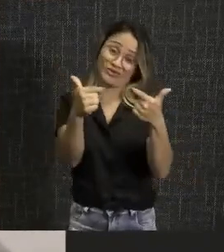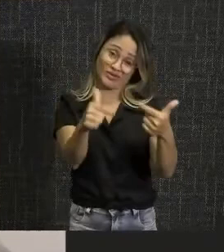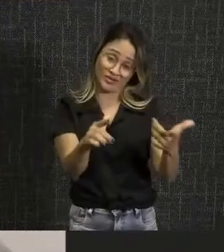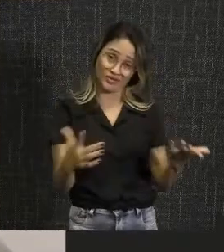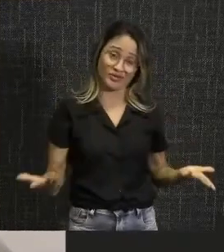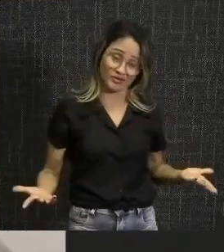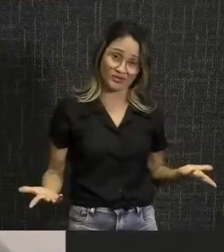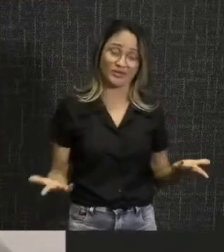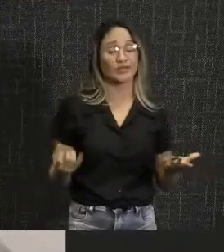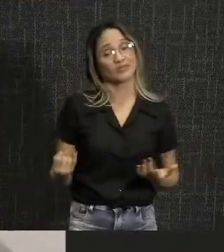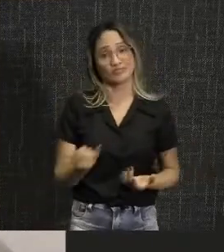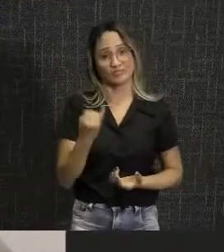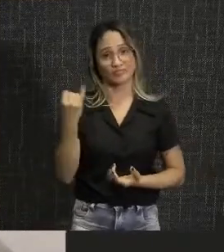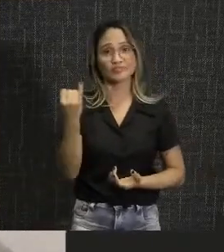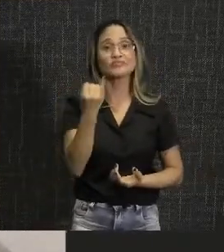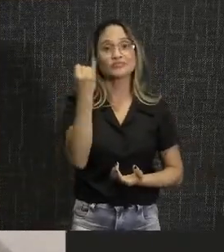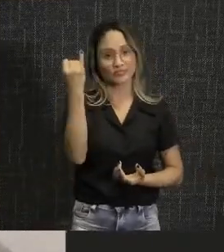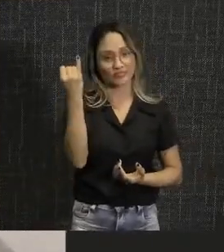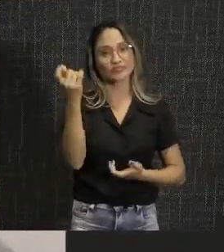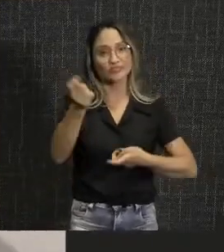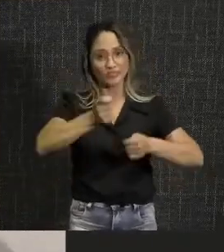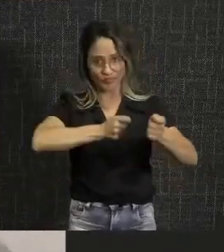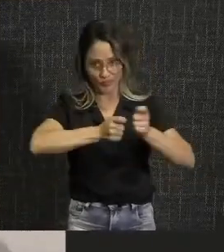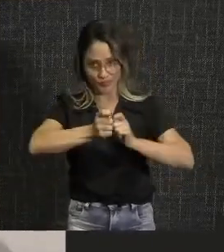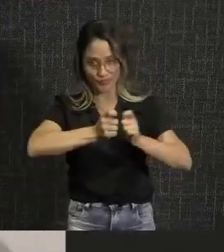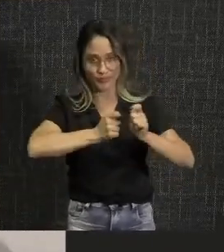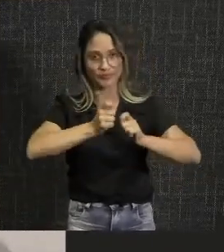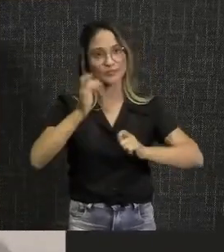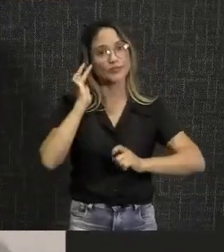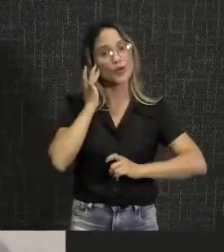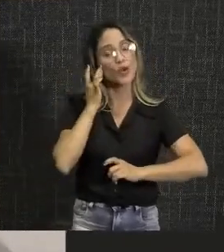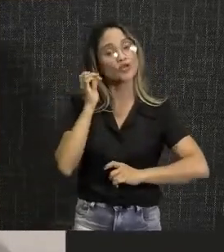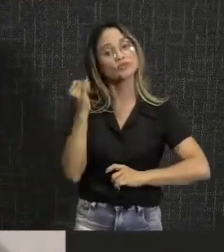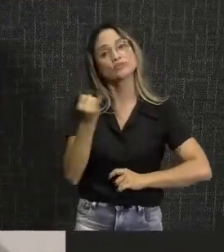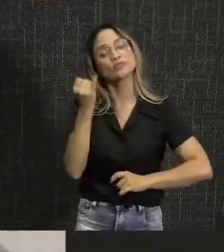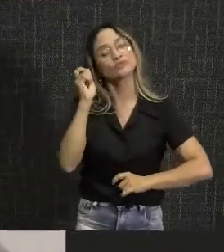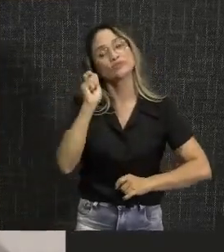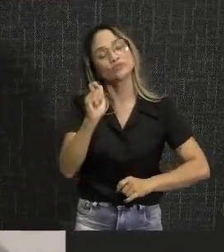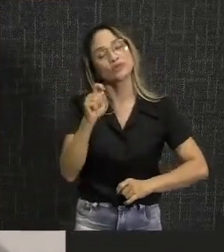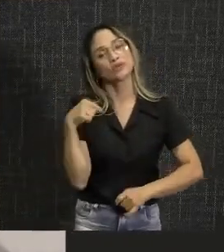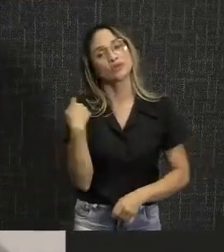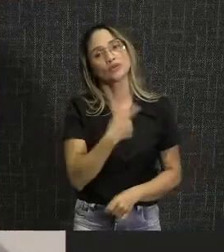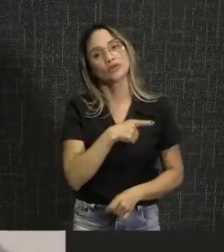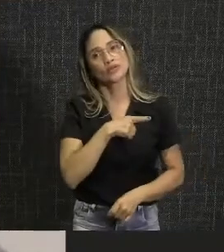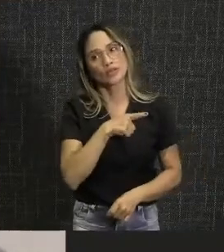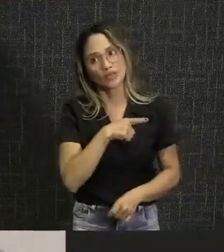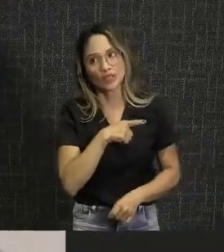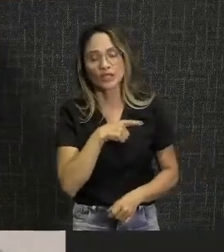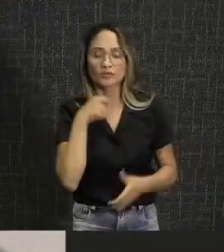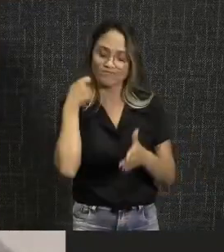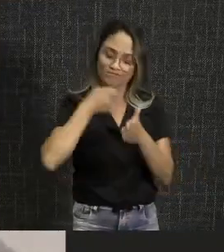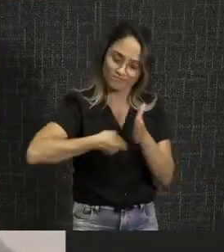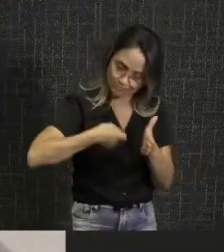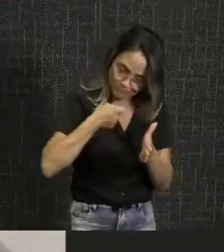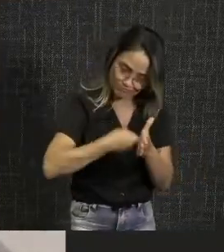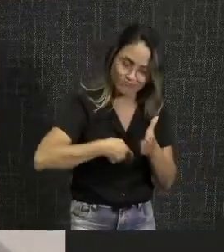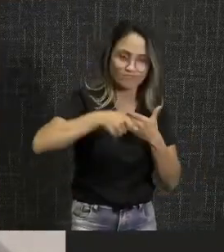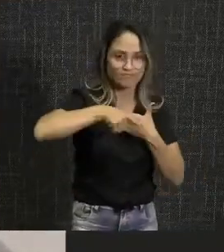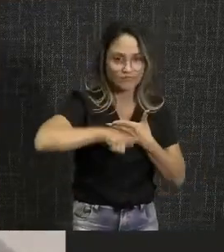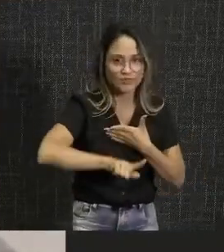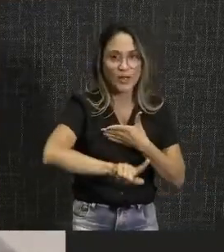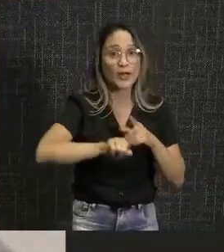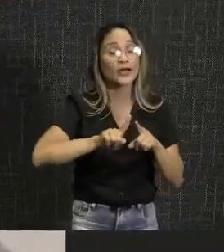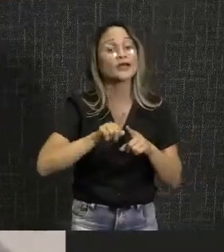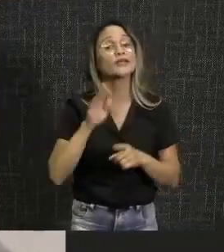quando a economia toma um baque desse daí. Eu acho importante que a gente tenta manter, eu compreendo a